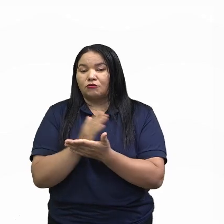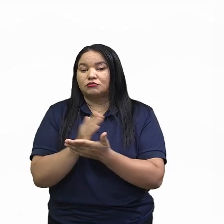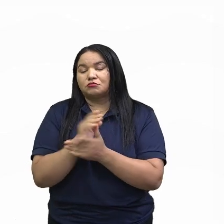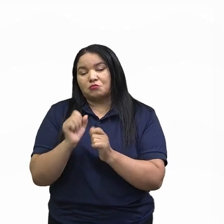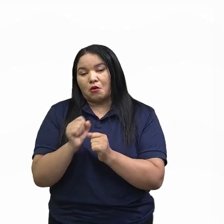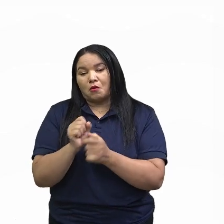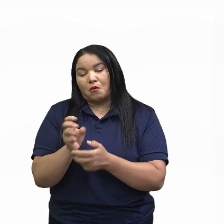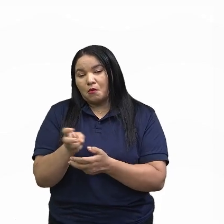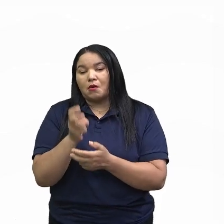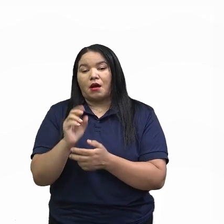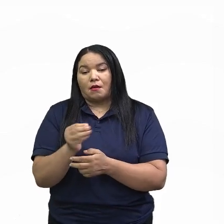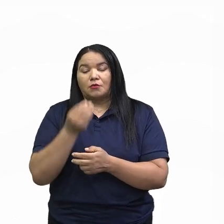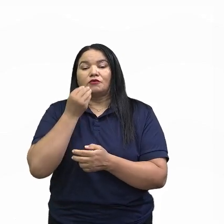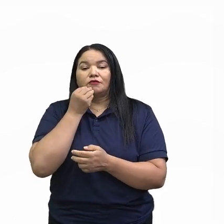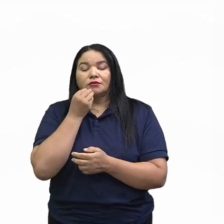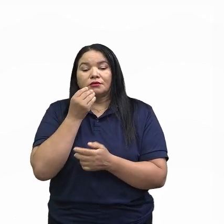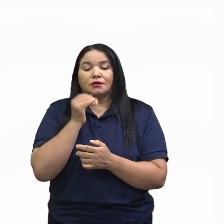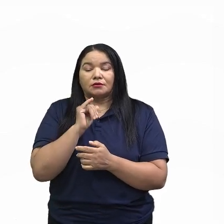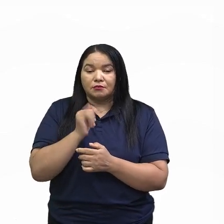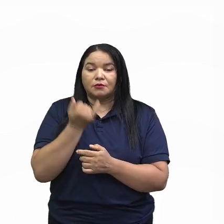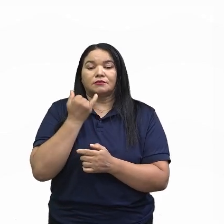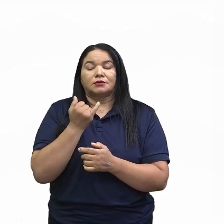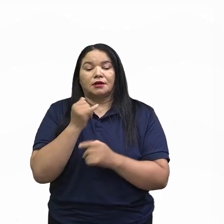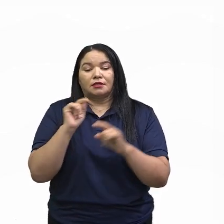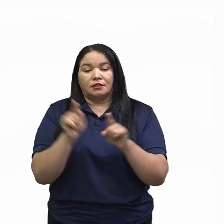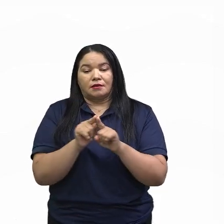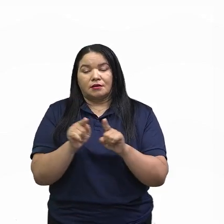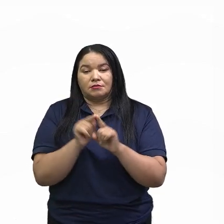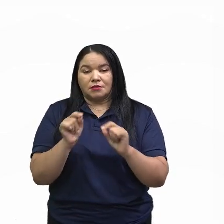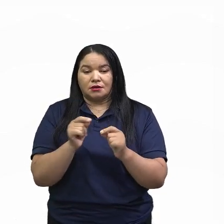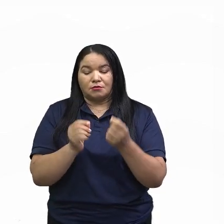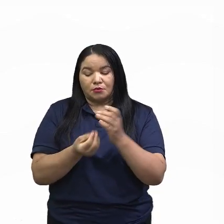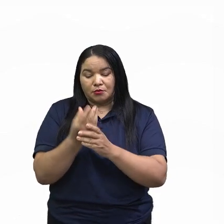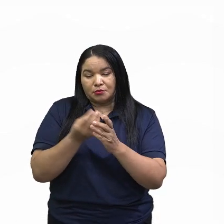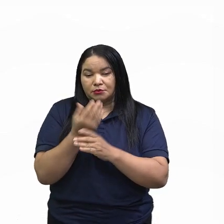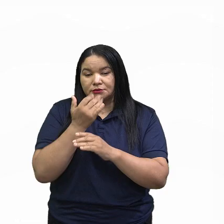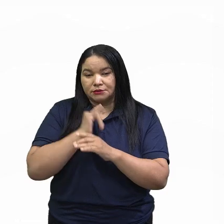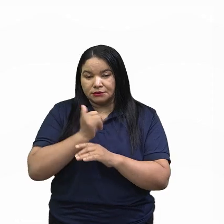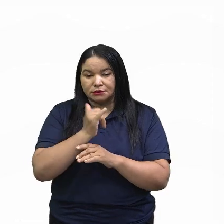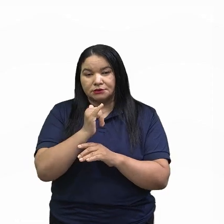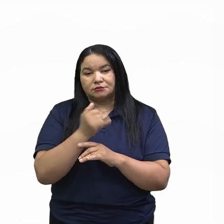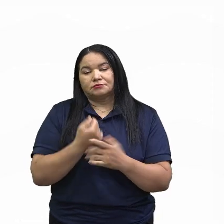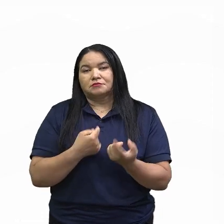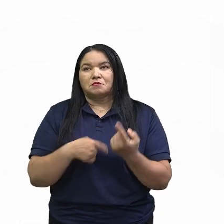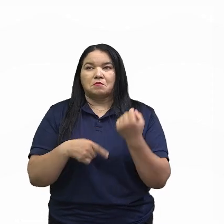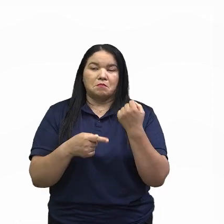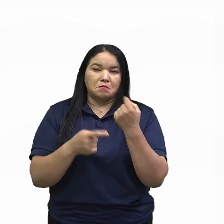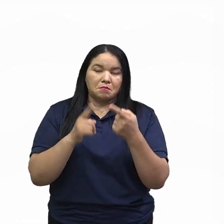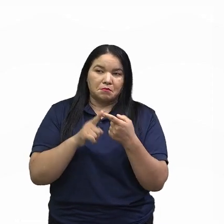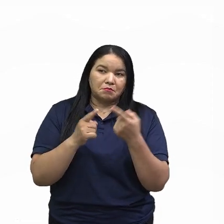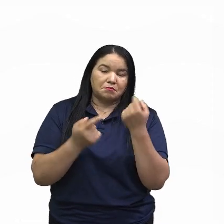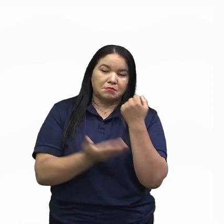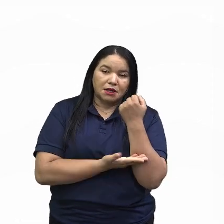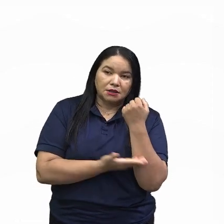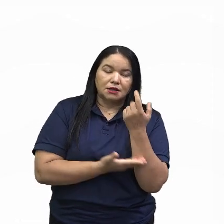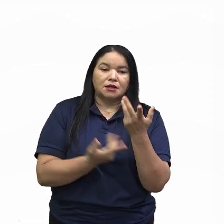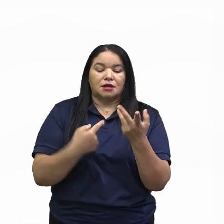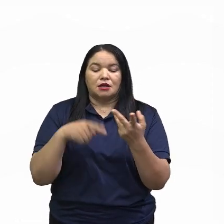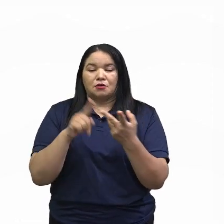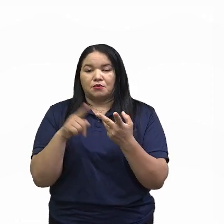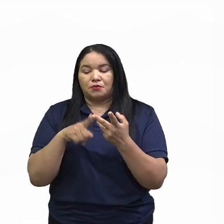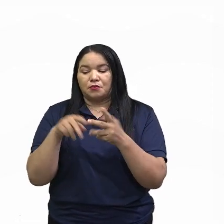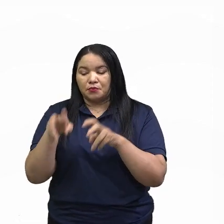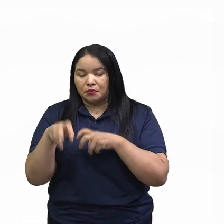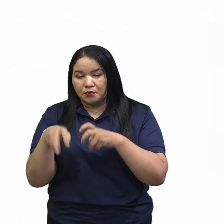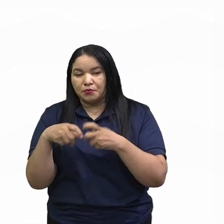aproveitados pela biomassa para a produção energética, né? A gente viu lá resíduos de madeira, resíduos agrícolas,